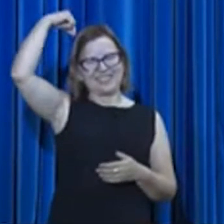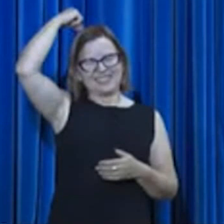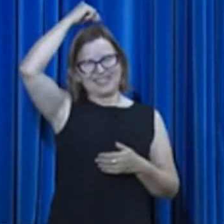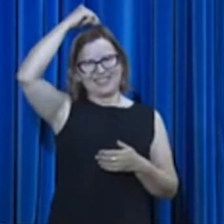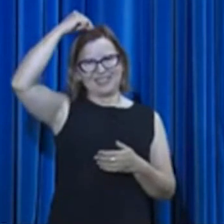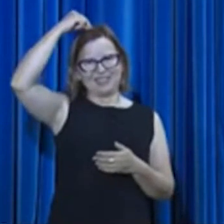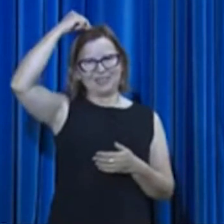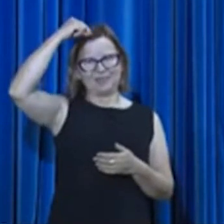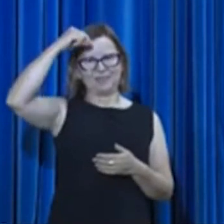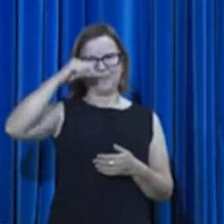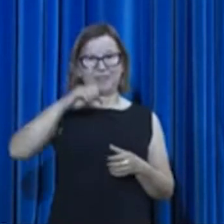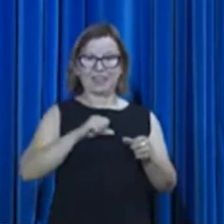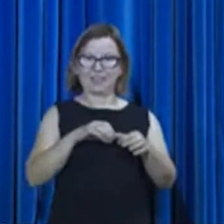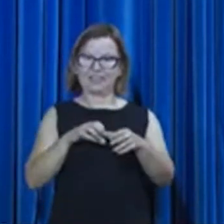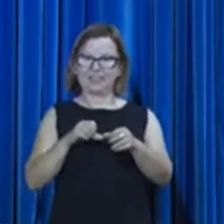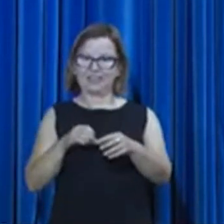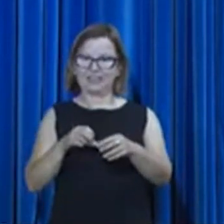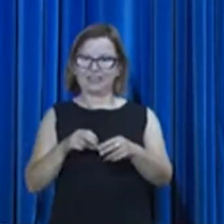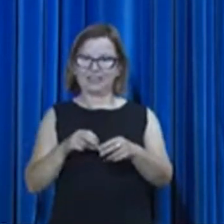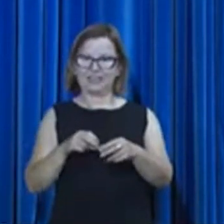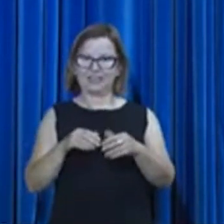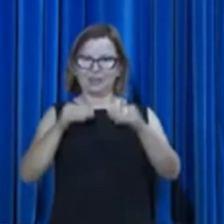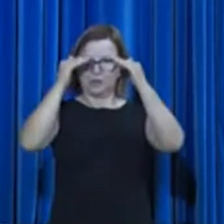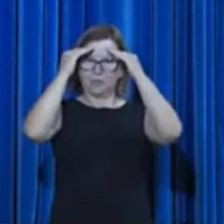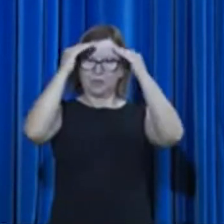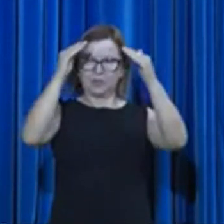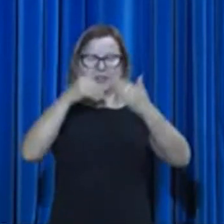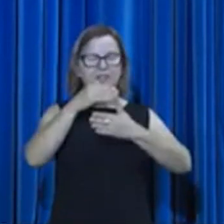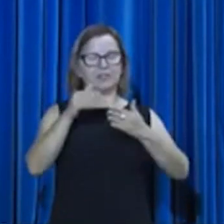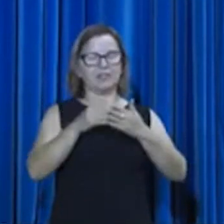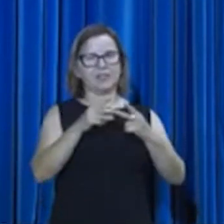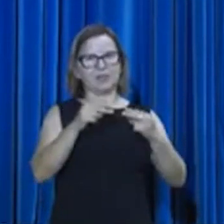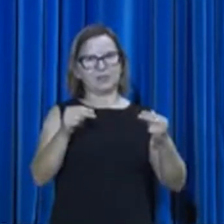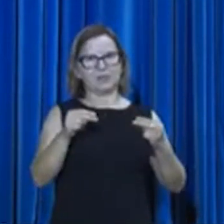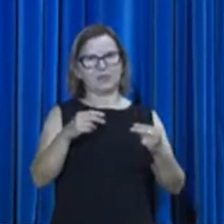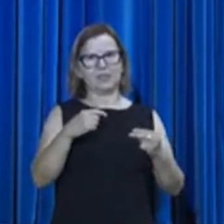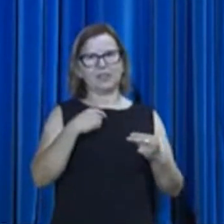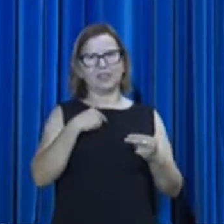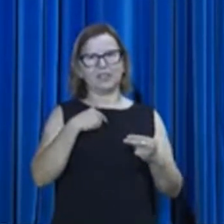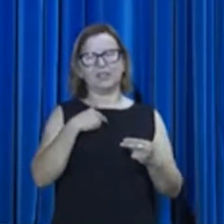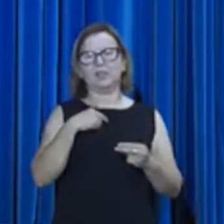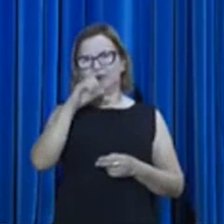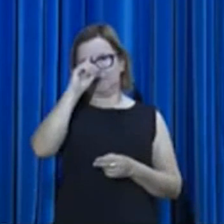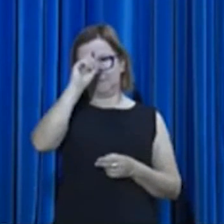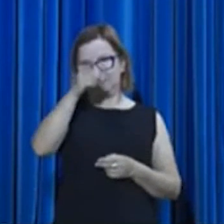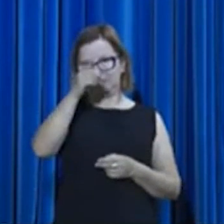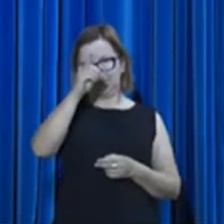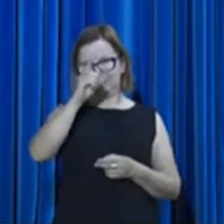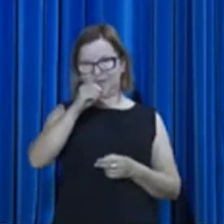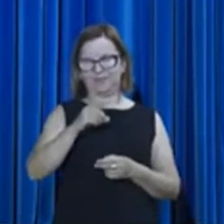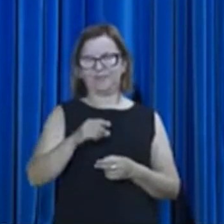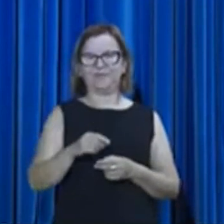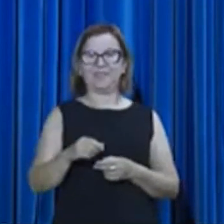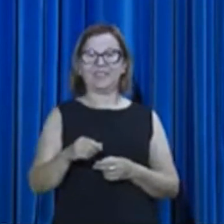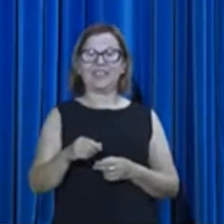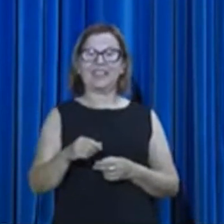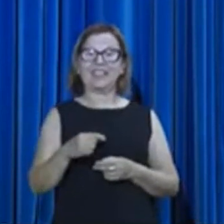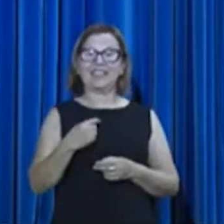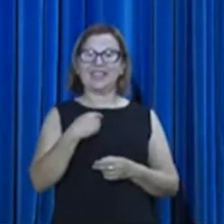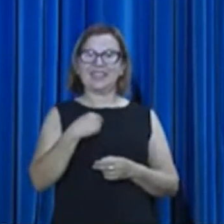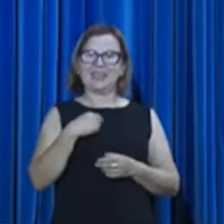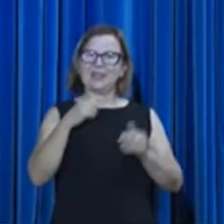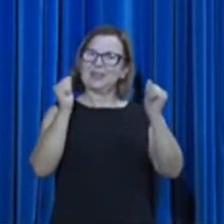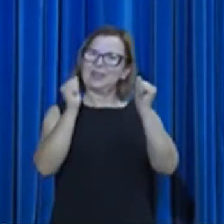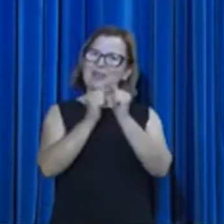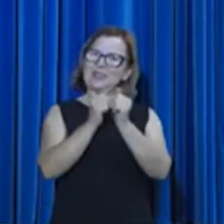Santo, ensinando-os a guardar todas as coisas que vos tenho ordenado. E eis que estou